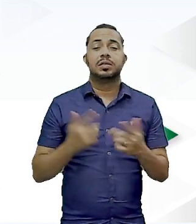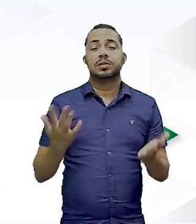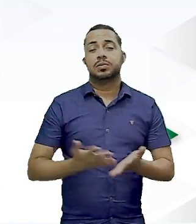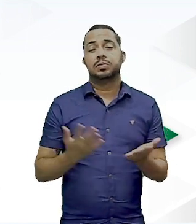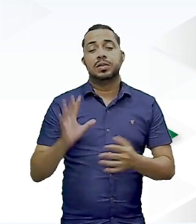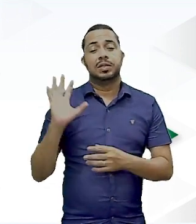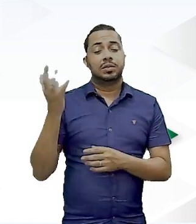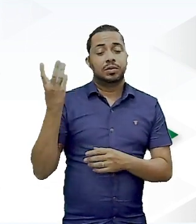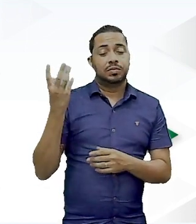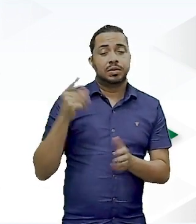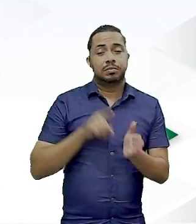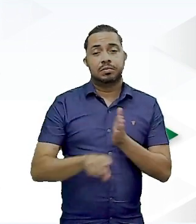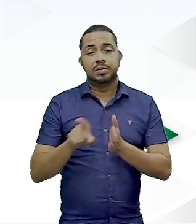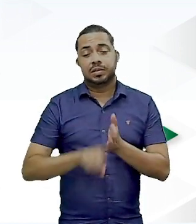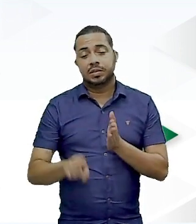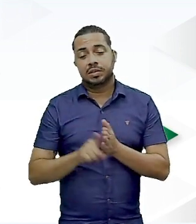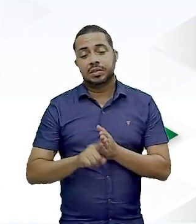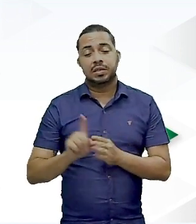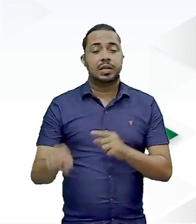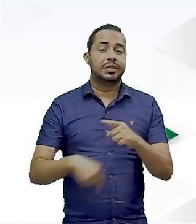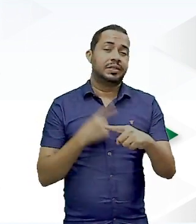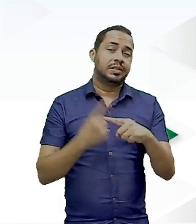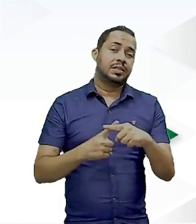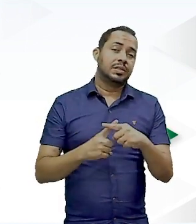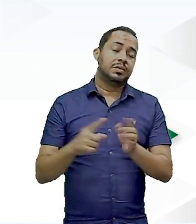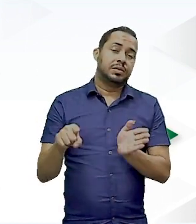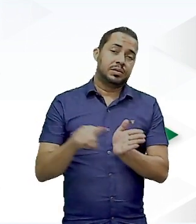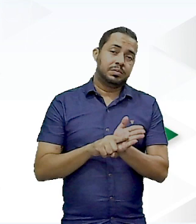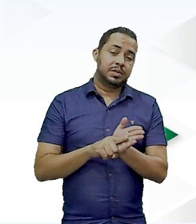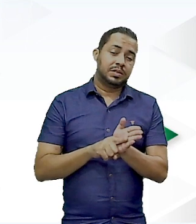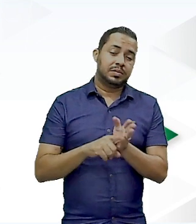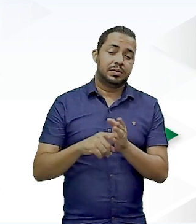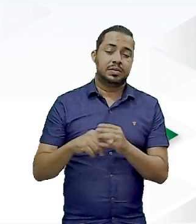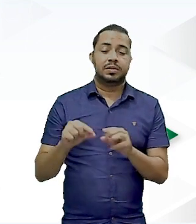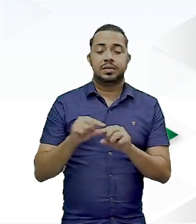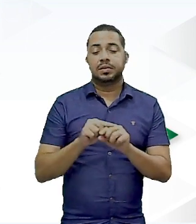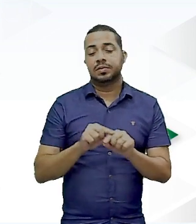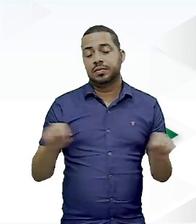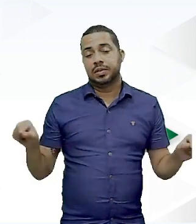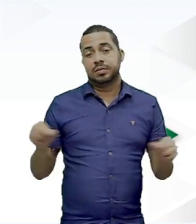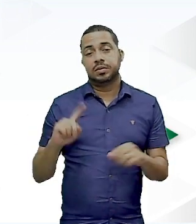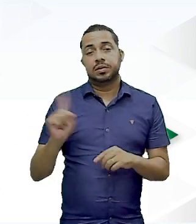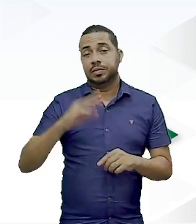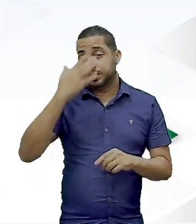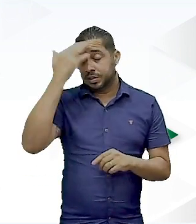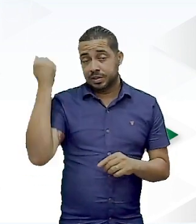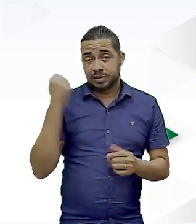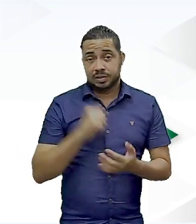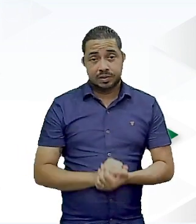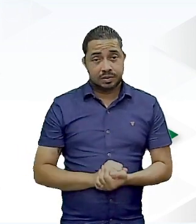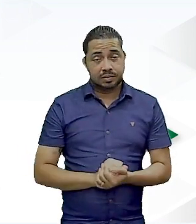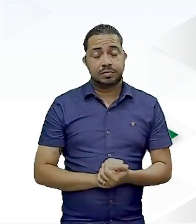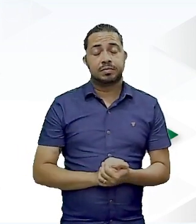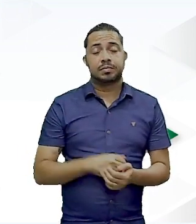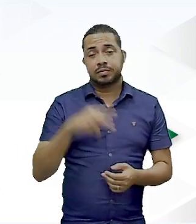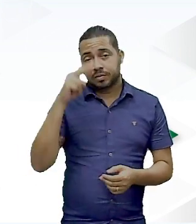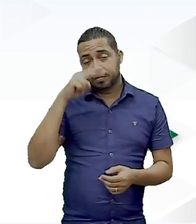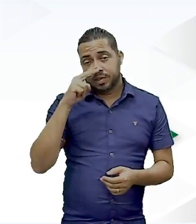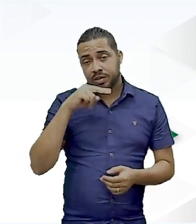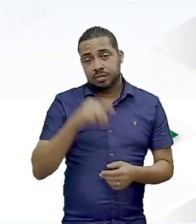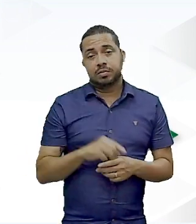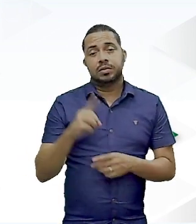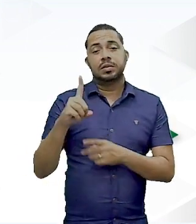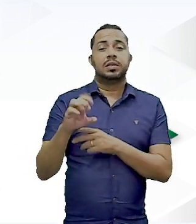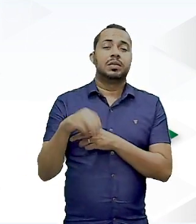vamos resolver questões sobre adição e subtração de frações. Não esquece, tá? Mesmo